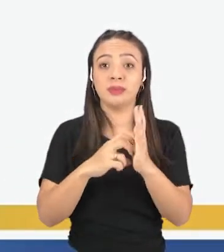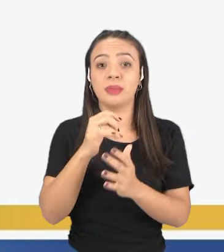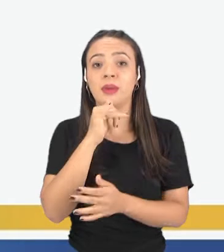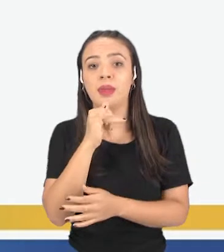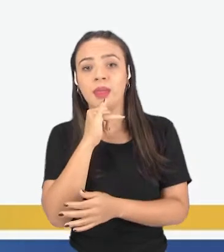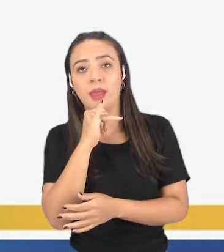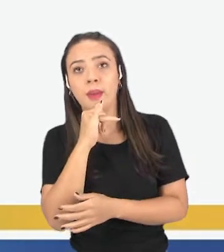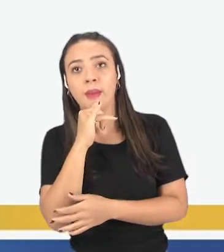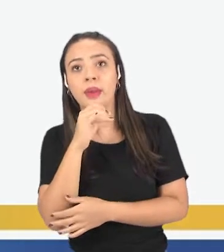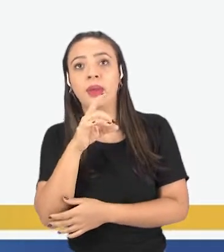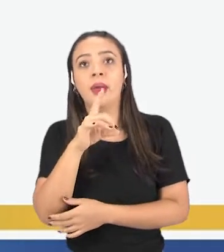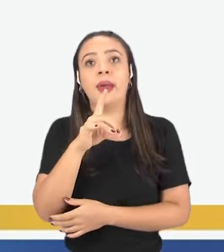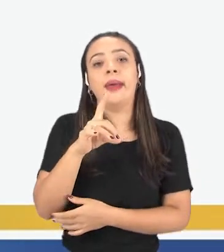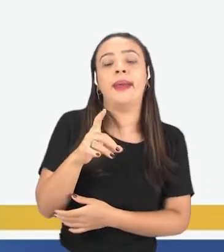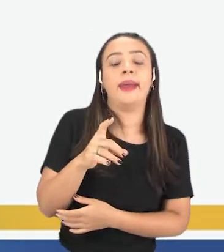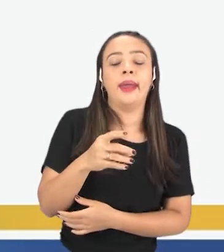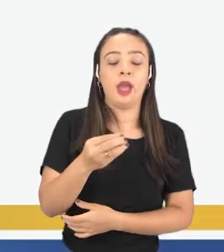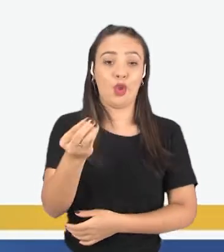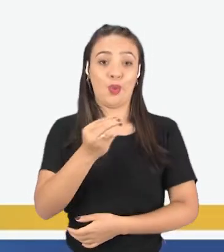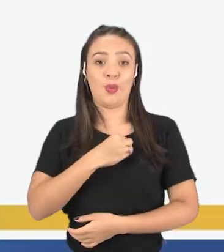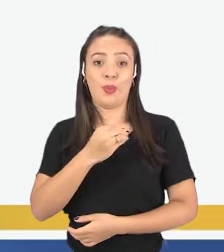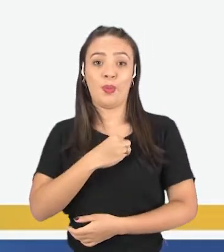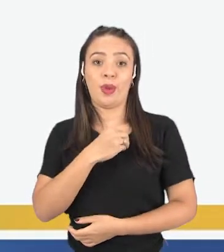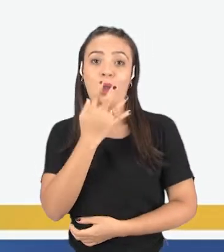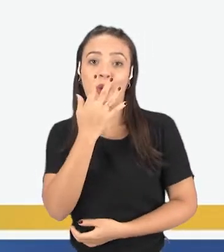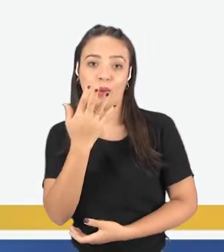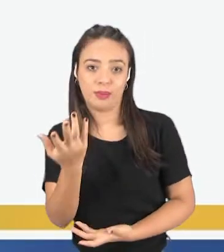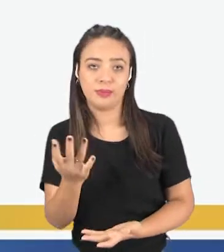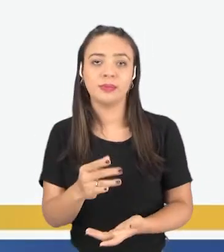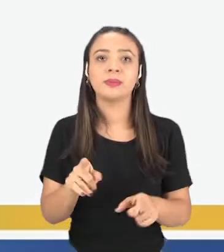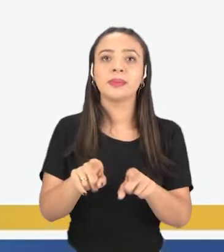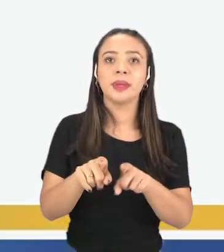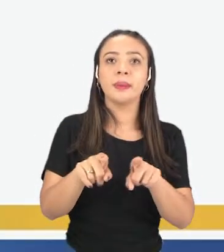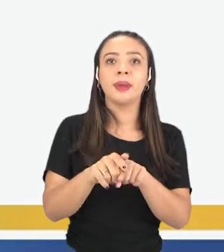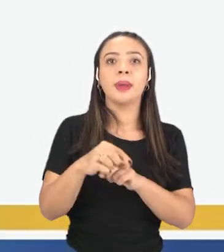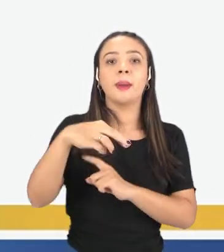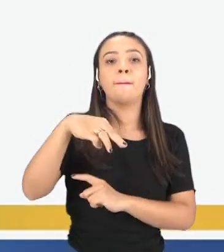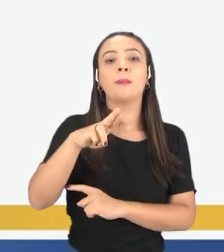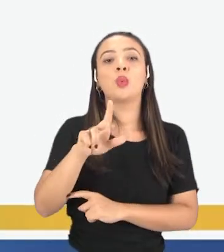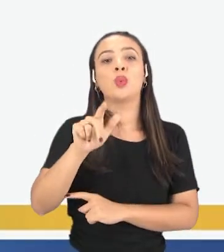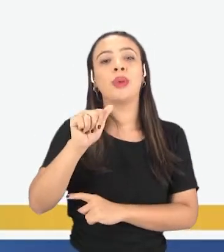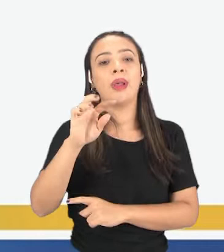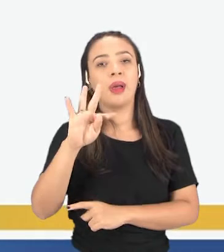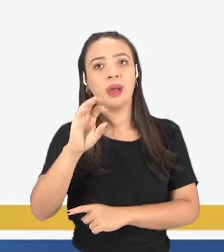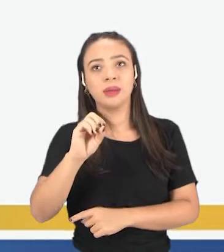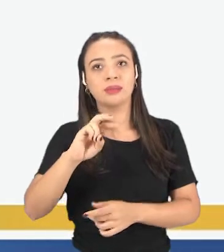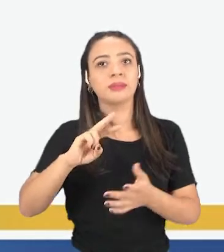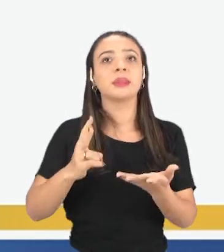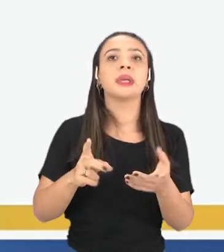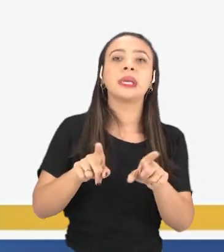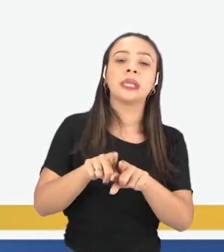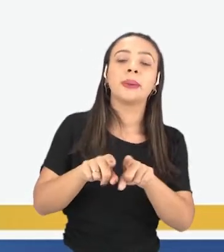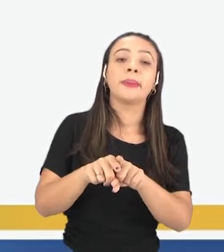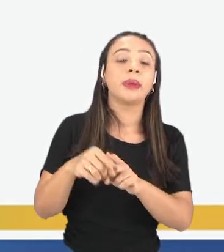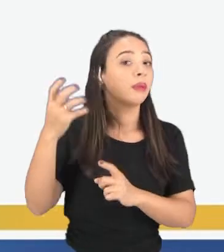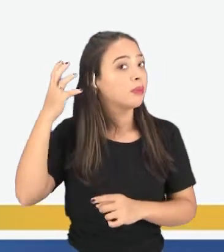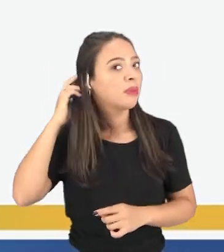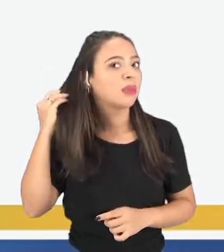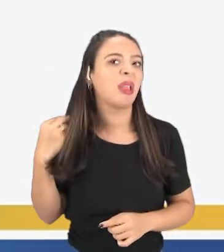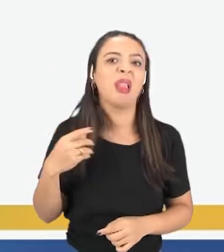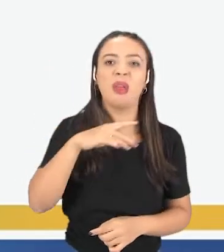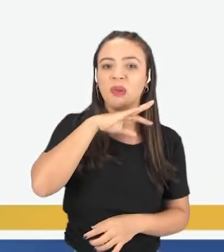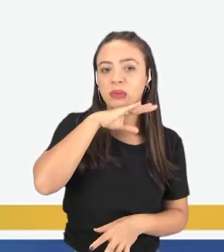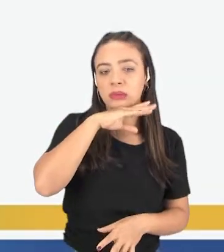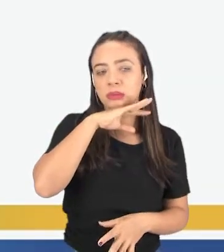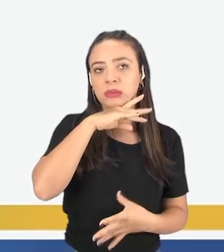do pecado, denegrir, mulato, cabelo ruim, para se referir a cabelo crespo,